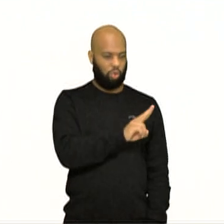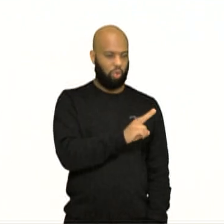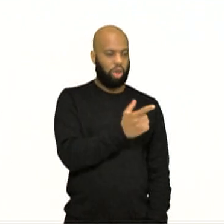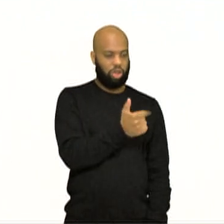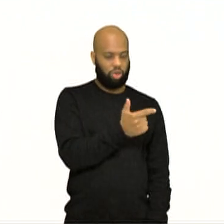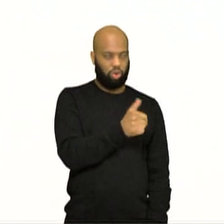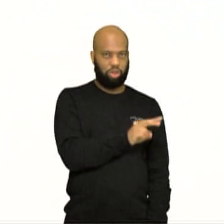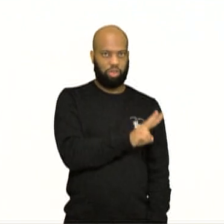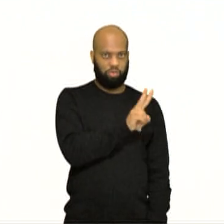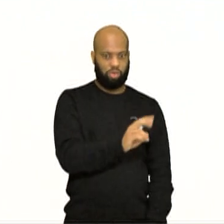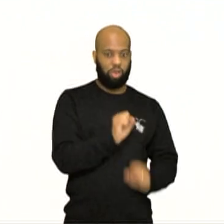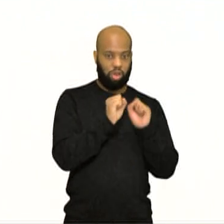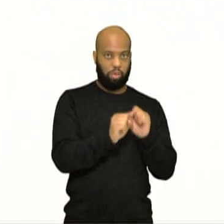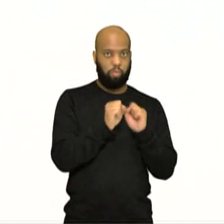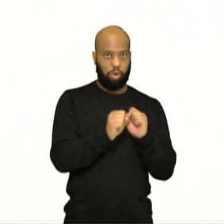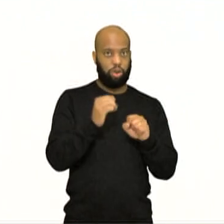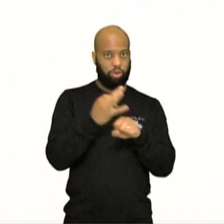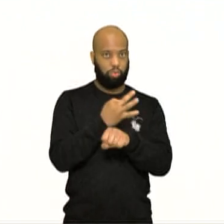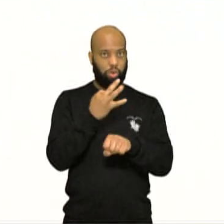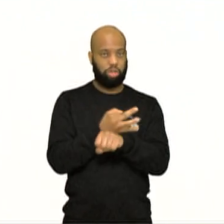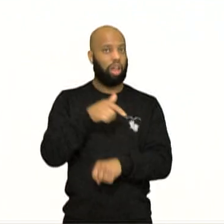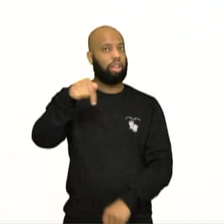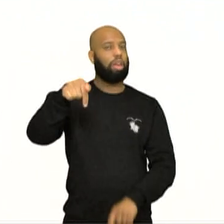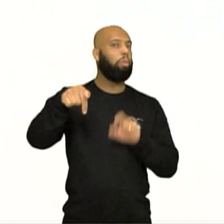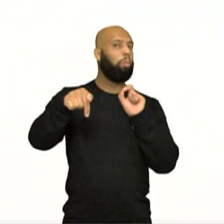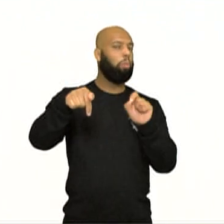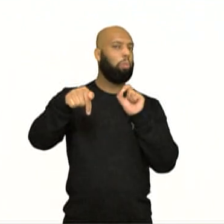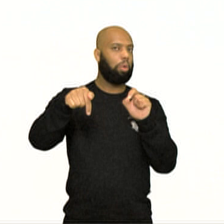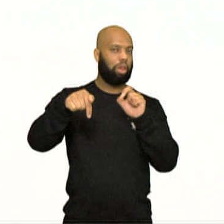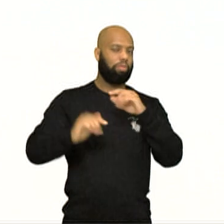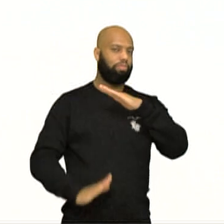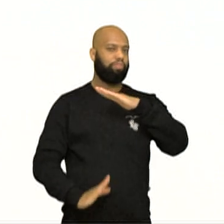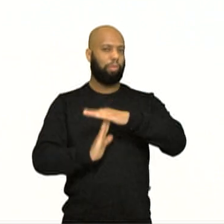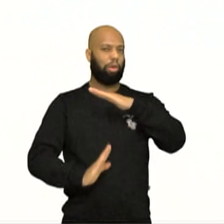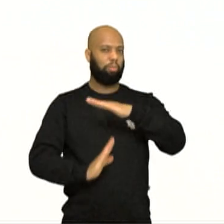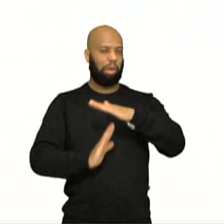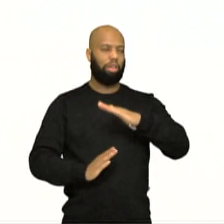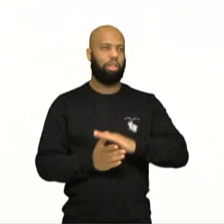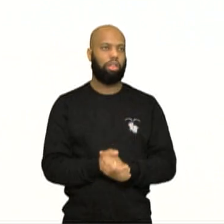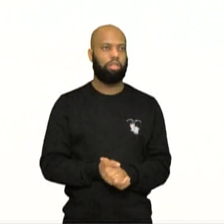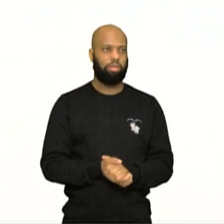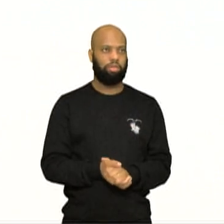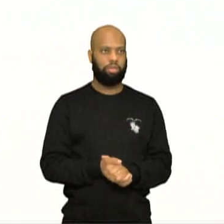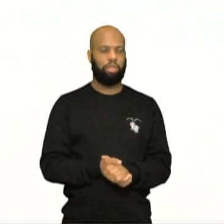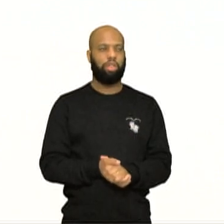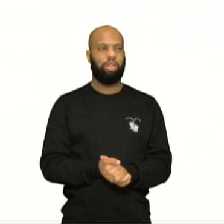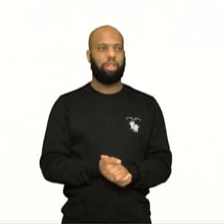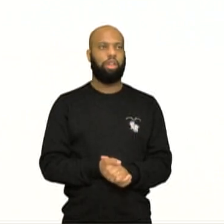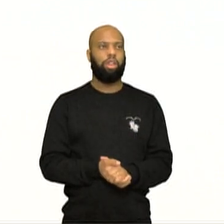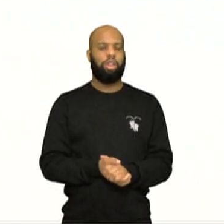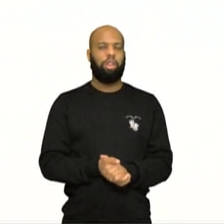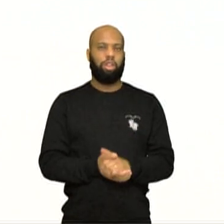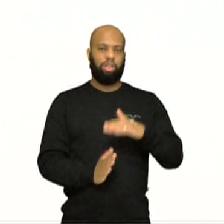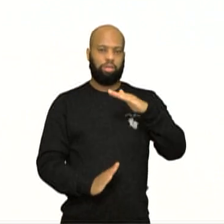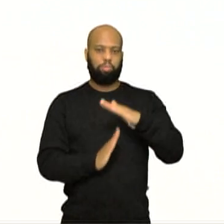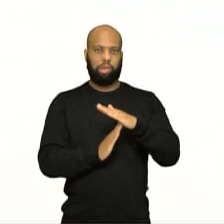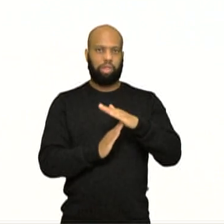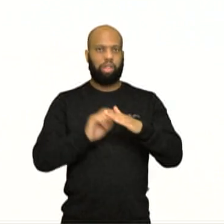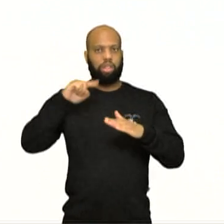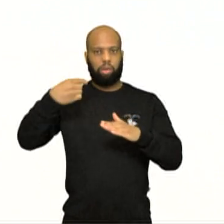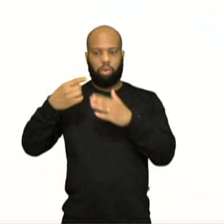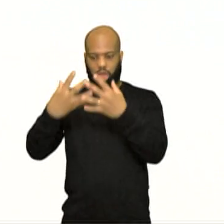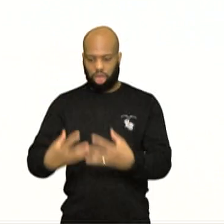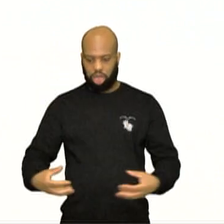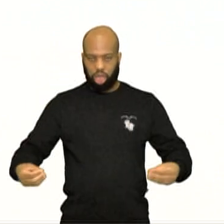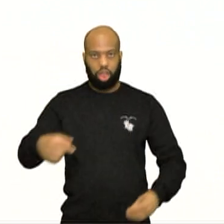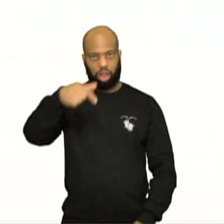pode carregar no máximo qual carga elétrica? Né? Quando a gente fala máximo, quer dizer, essa carga elétrica, qual carga elétrica ele chega até descarregar? Daí